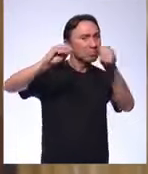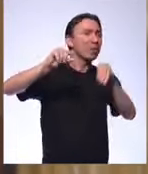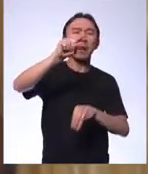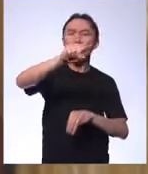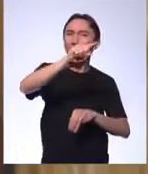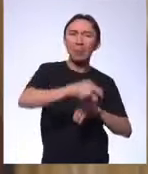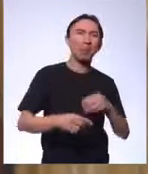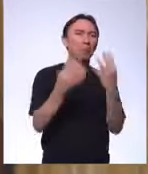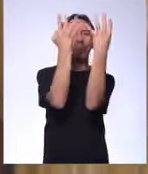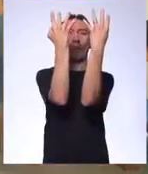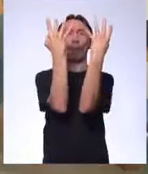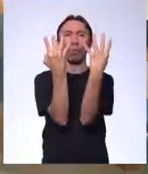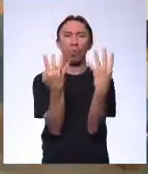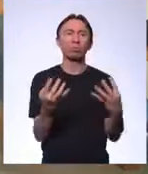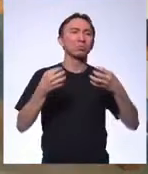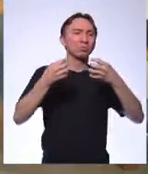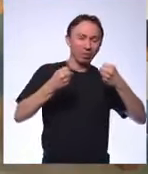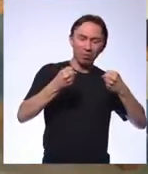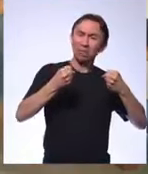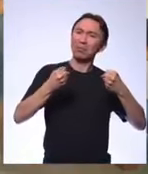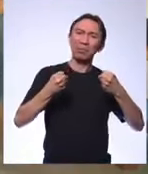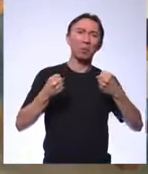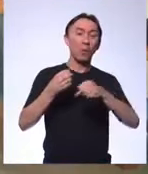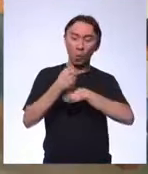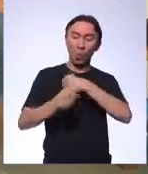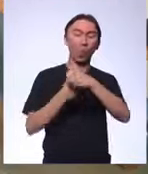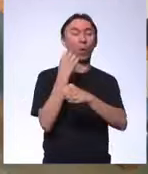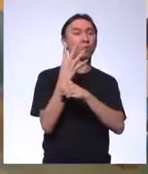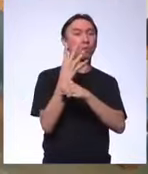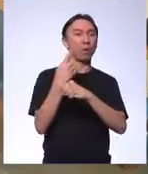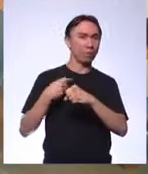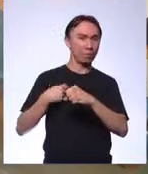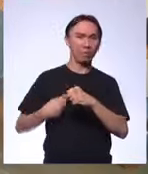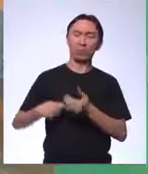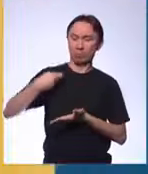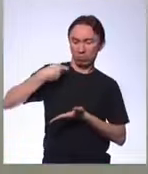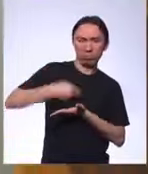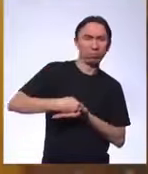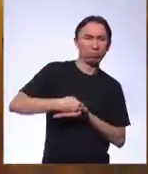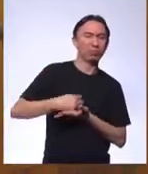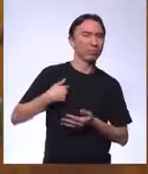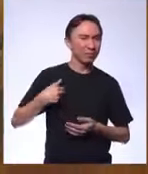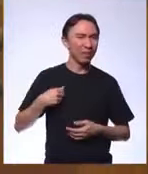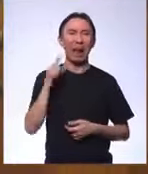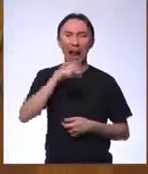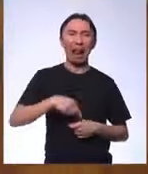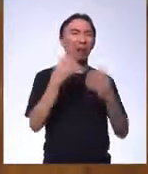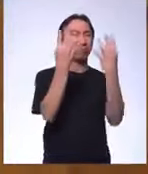Eu fui condenado, né? 4 anos de prisão, mas os 4 anos fui no presídio.